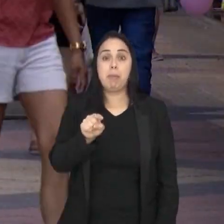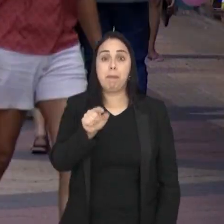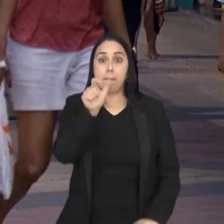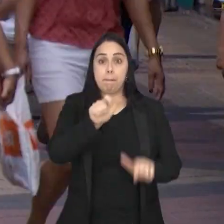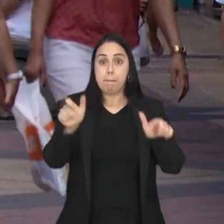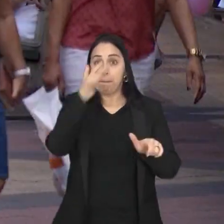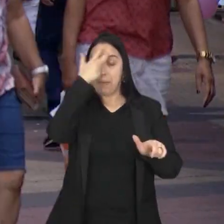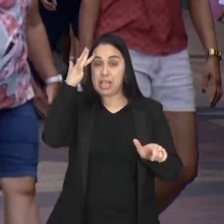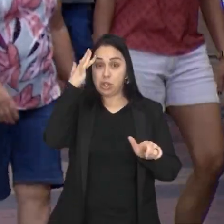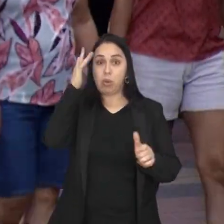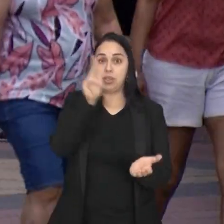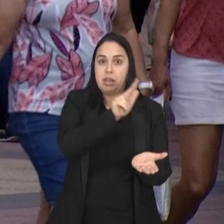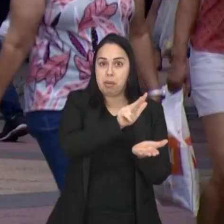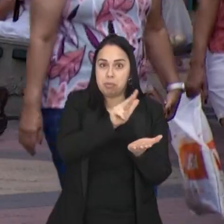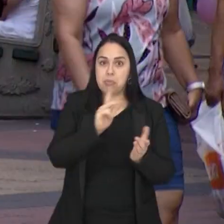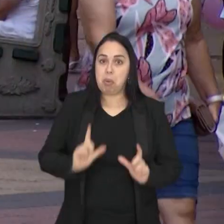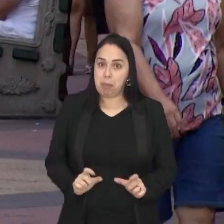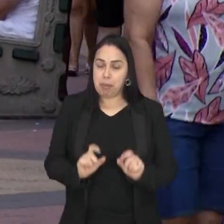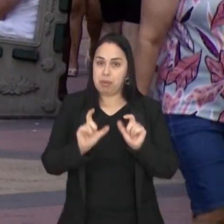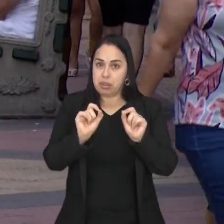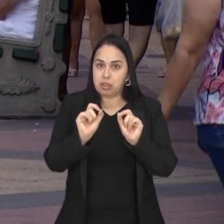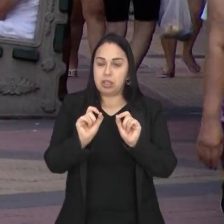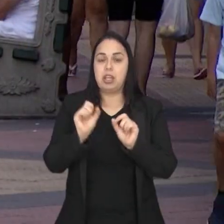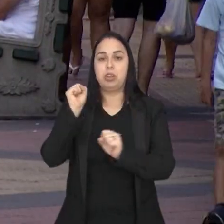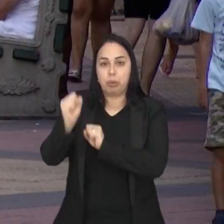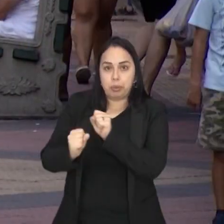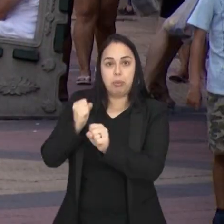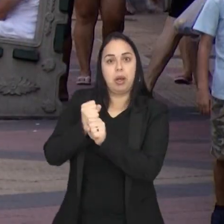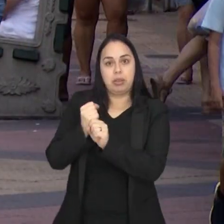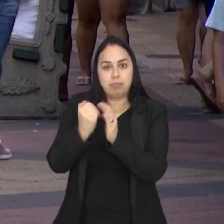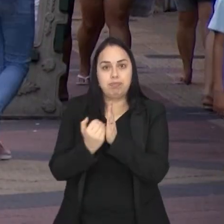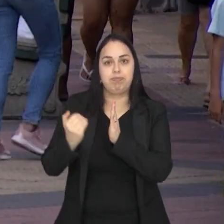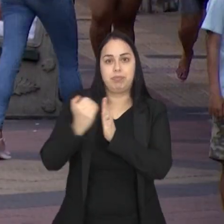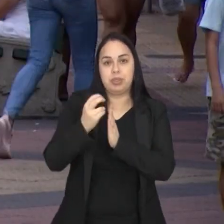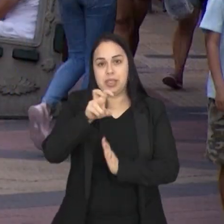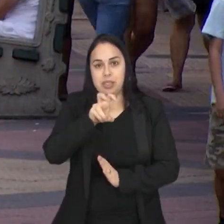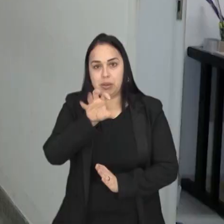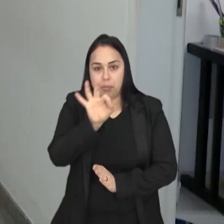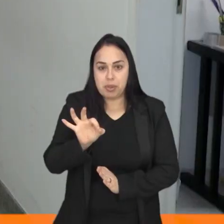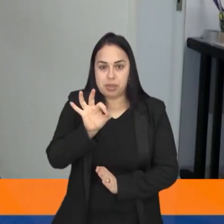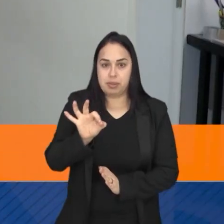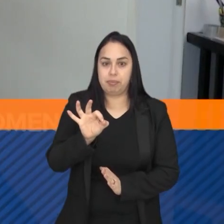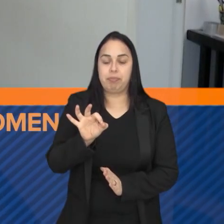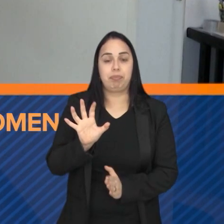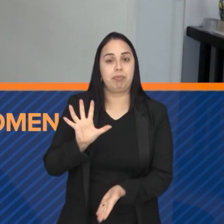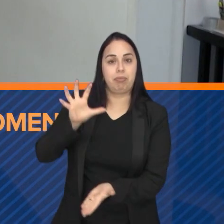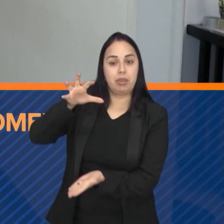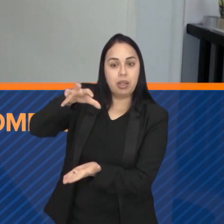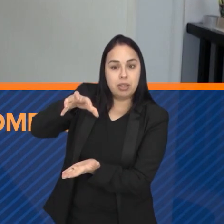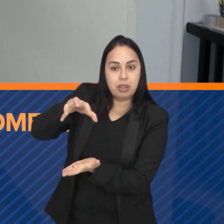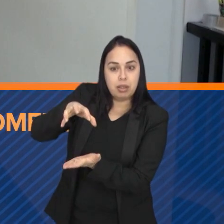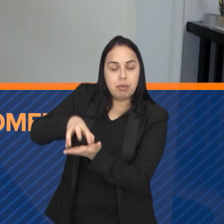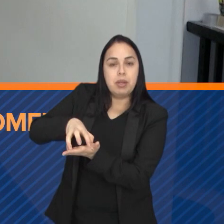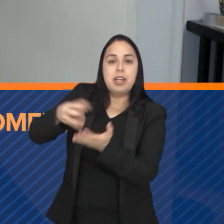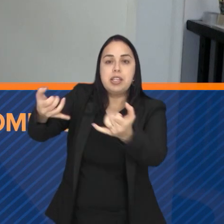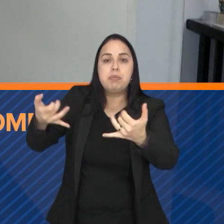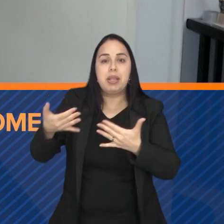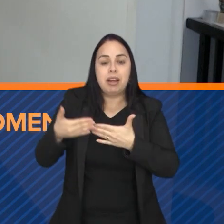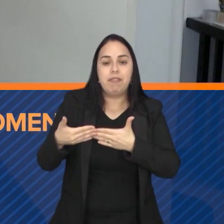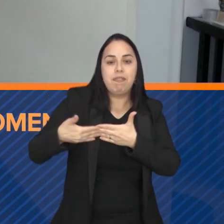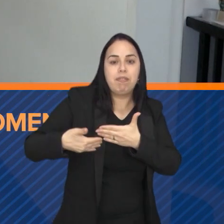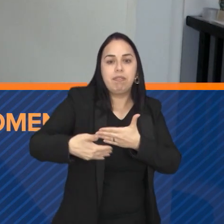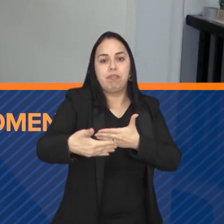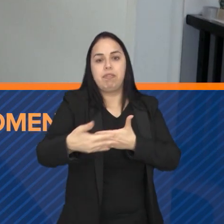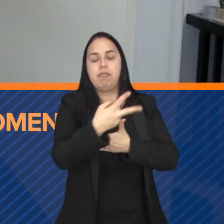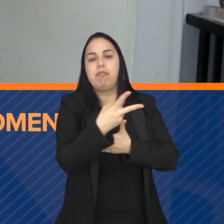casos registrados em todo o país, com um aumento médio de 5% a cada ano. De acordo com o INCA, são esperados cerca